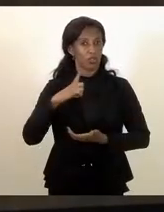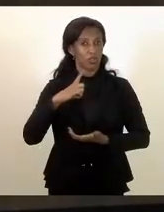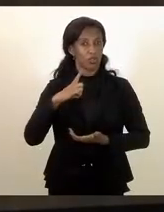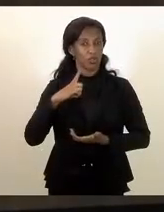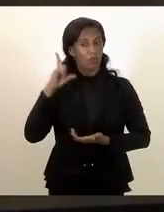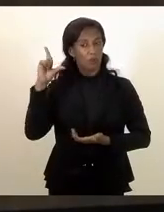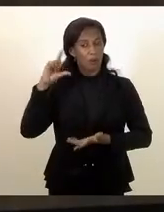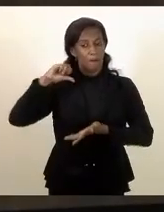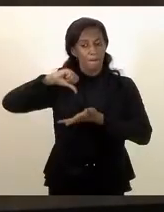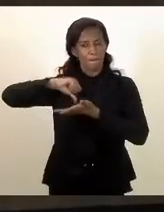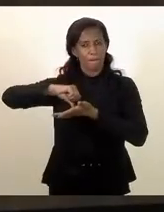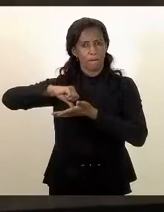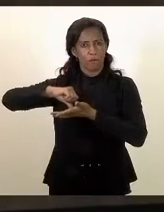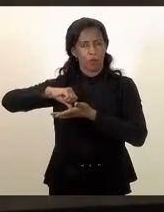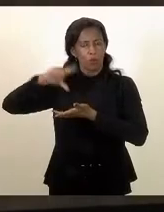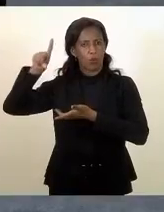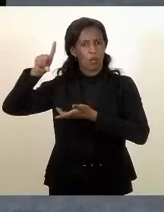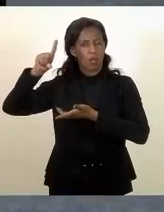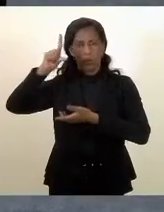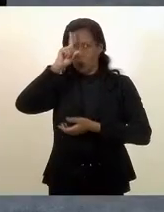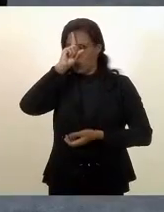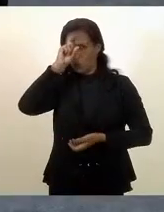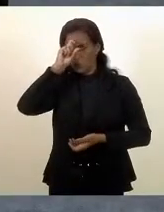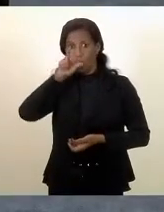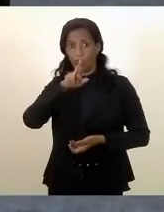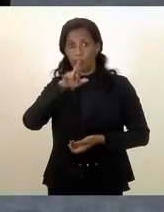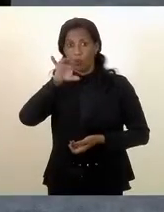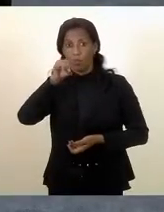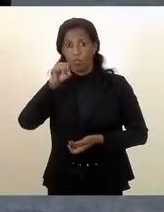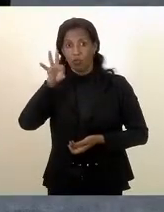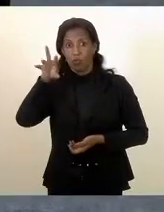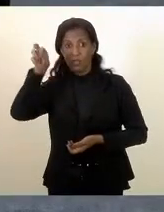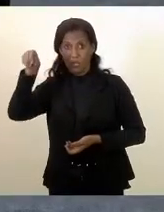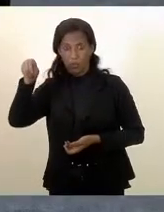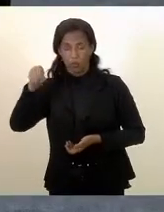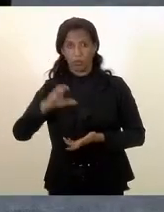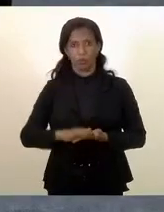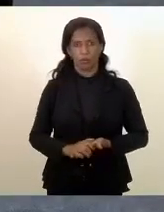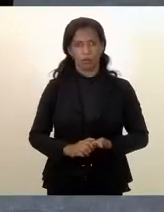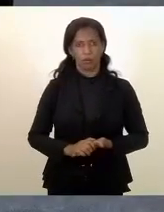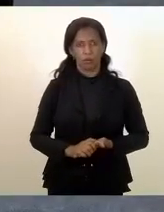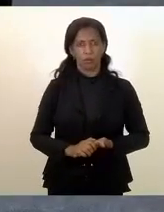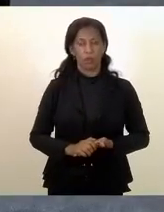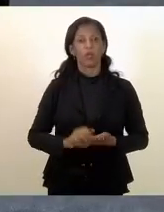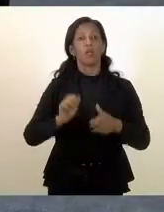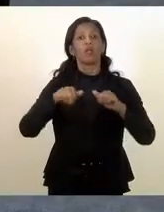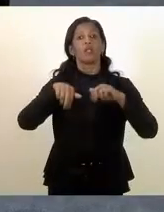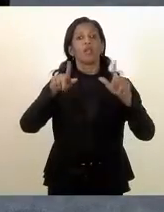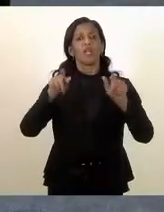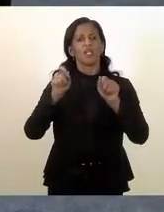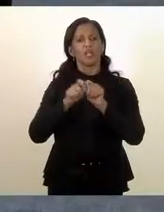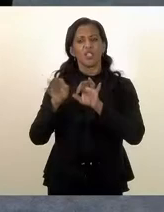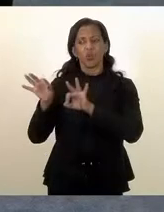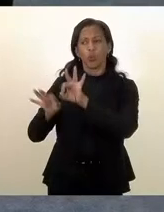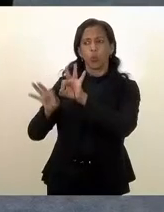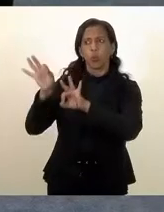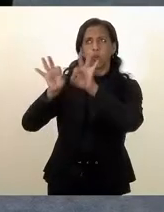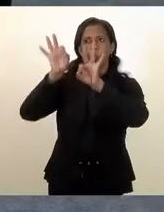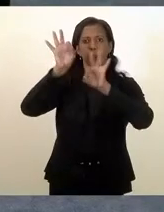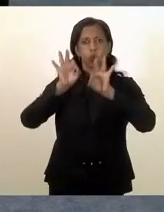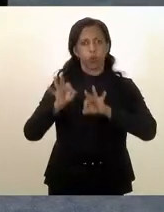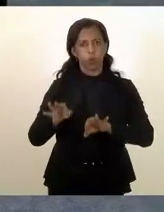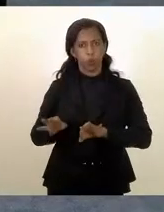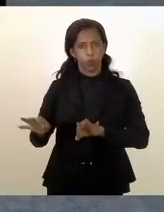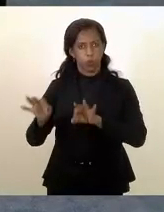montado no Rio Centro que ao meu ver quem optou de montar o hospital ali teve uma